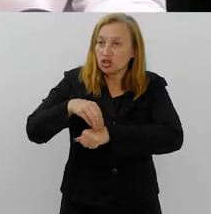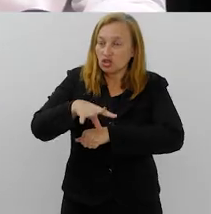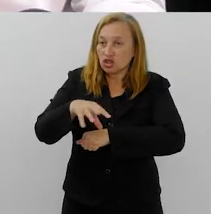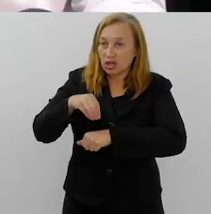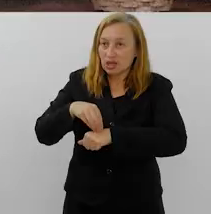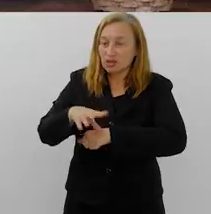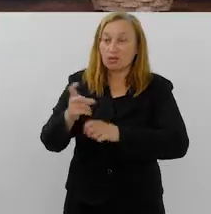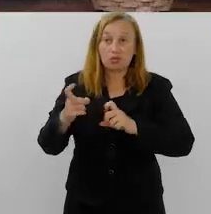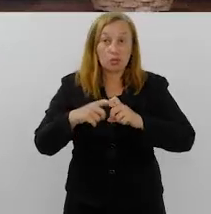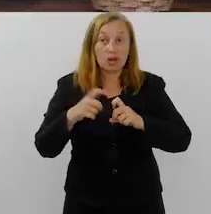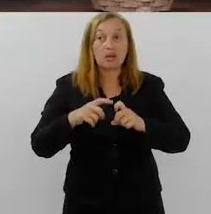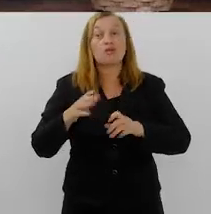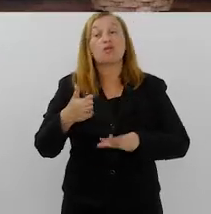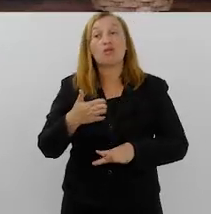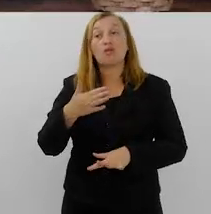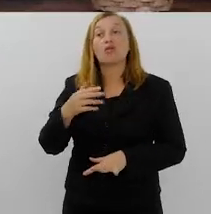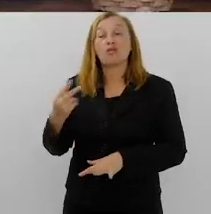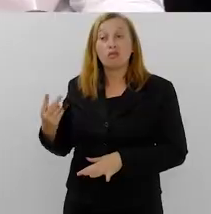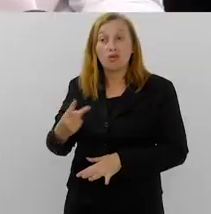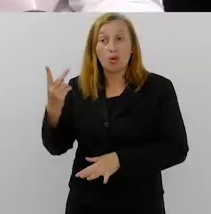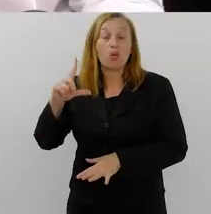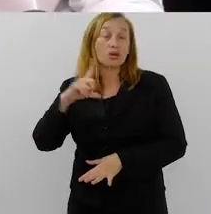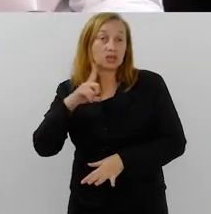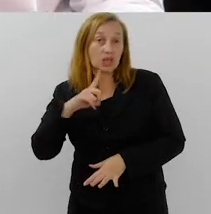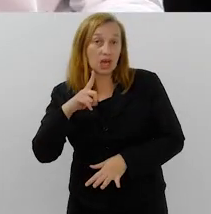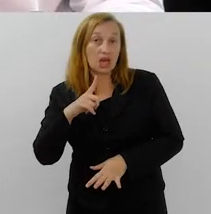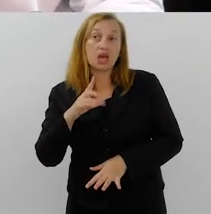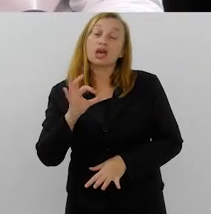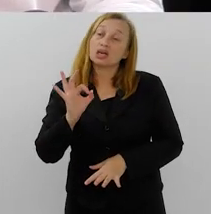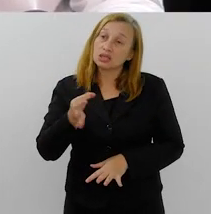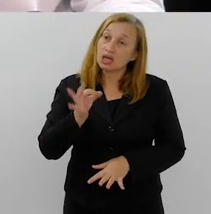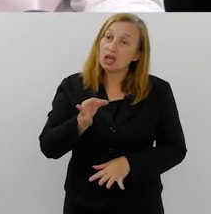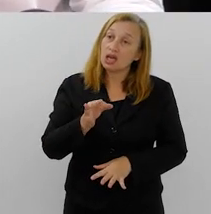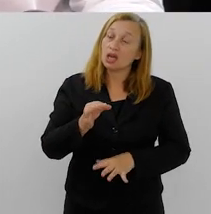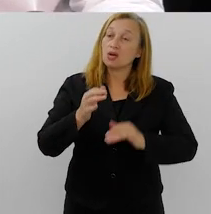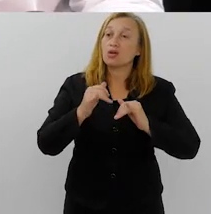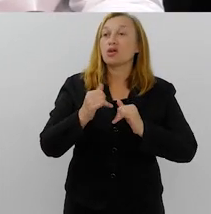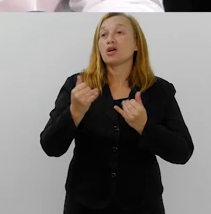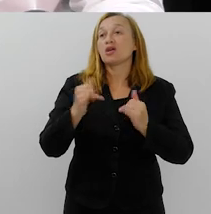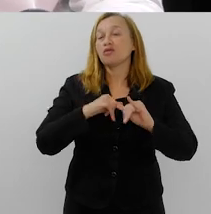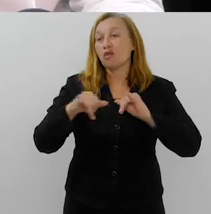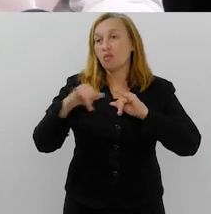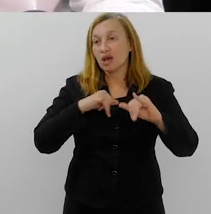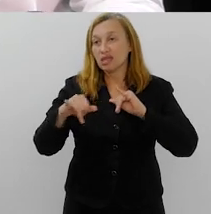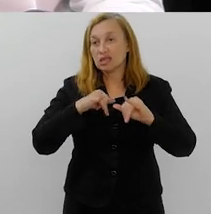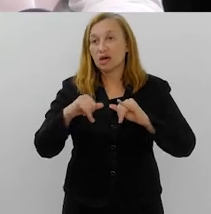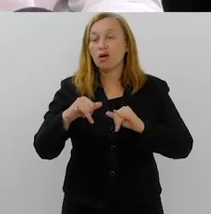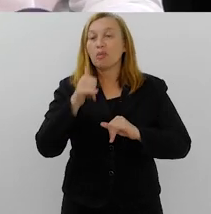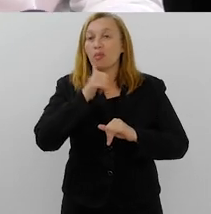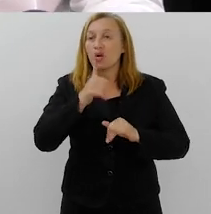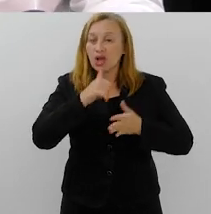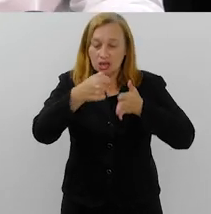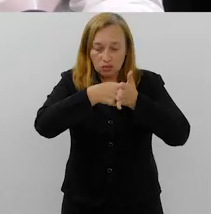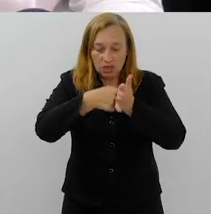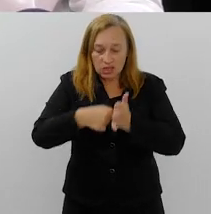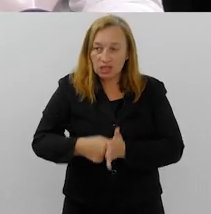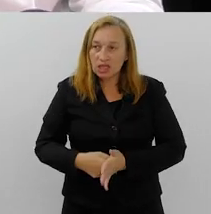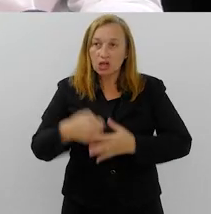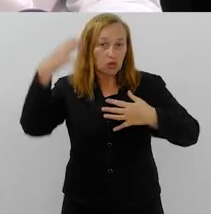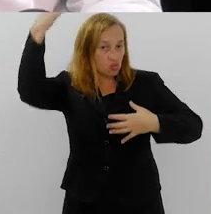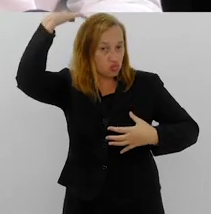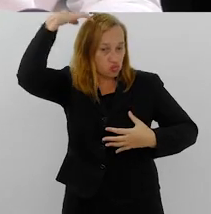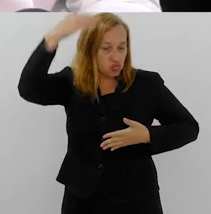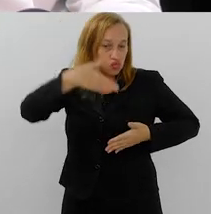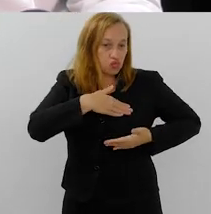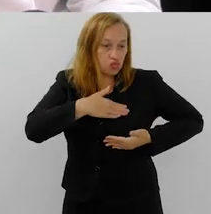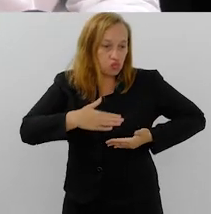indicações precis Desculpa a minha vale a pena né então assim existe uma recomendação formal da mulher se conhecer na hora do